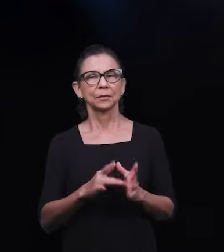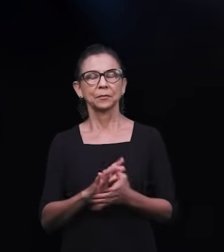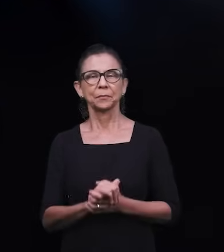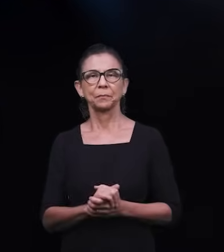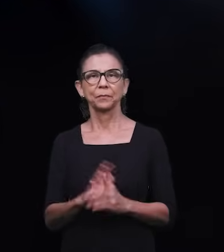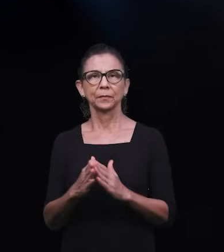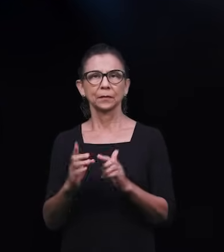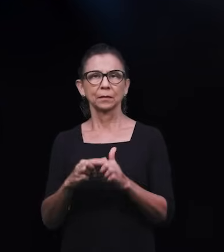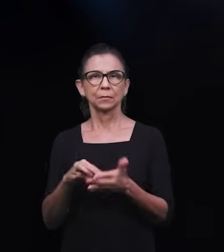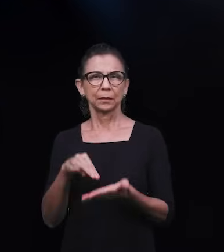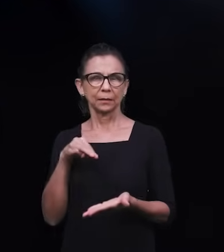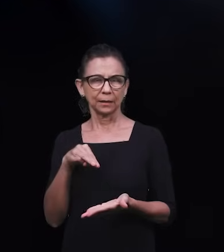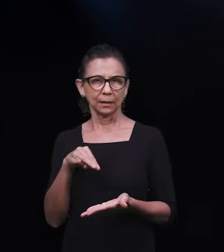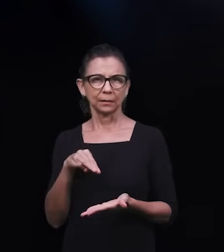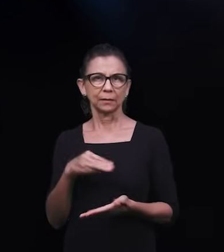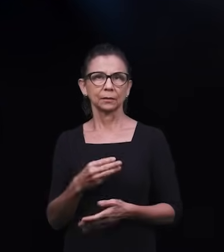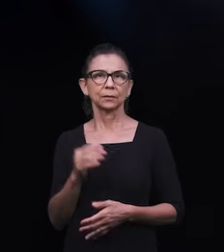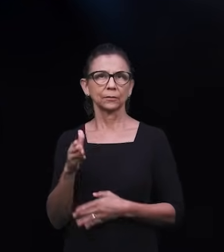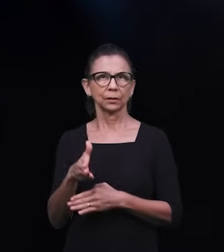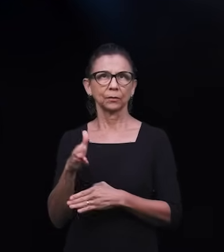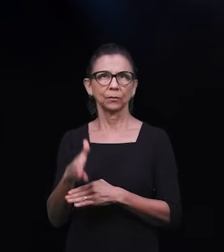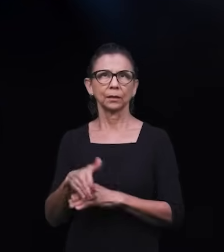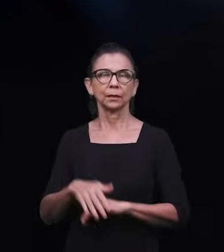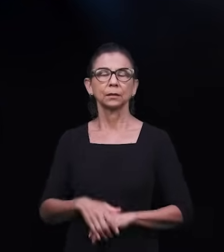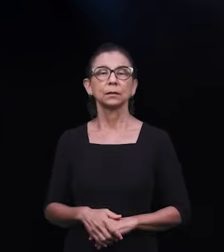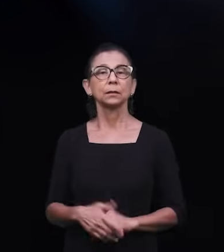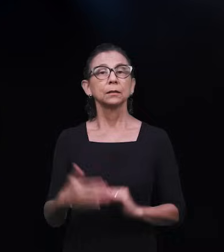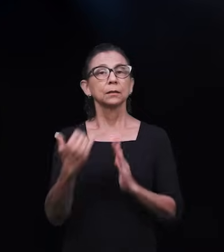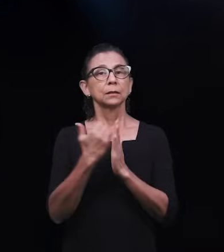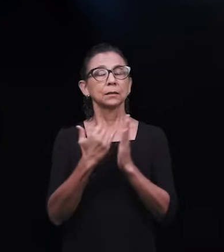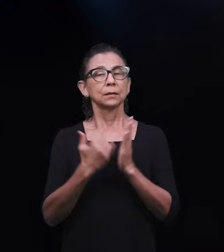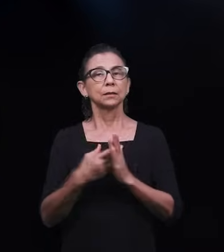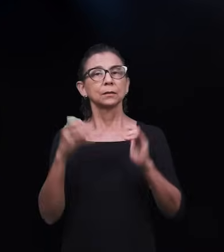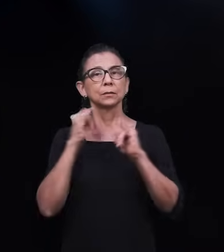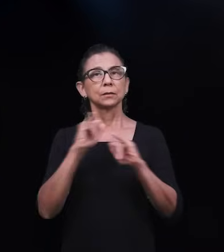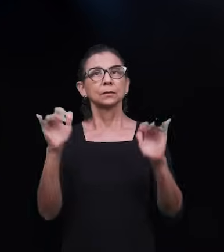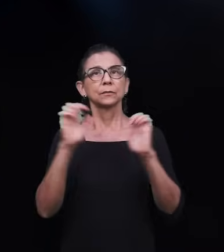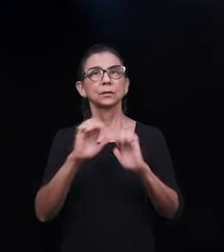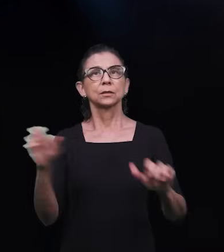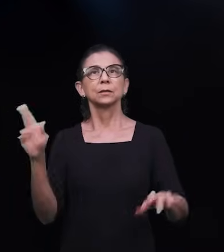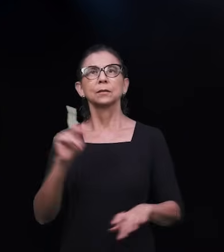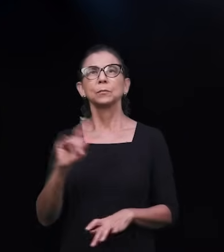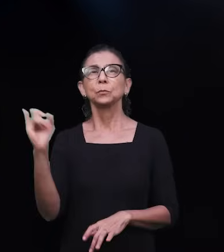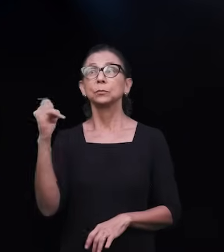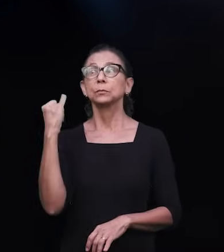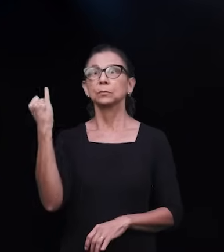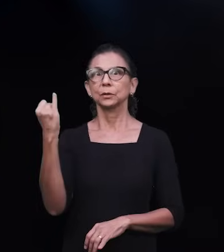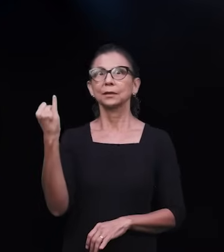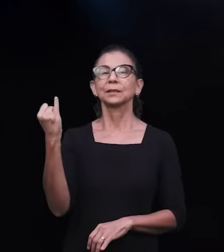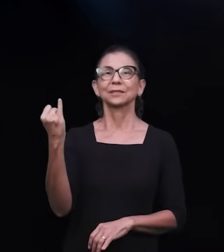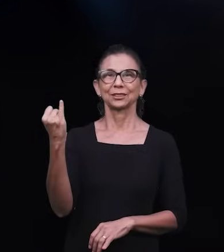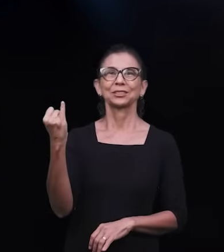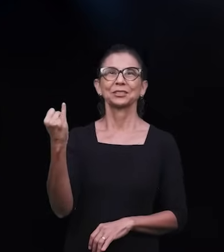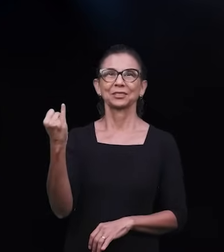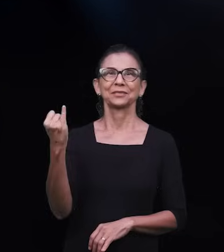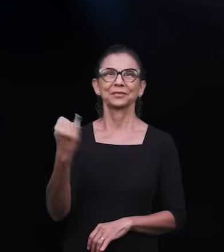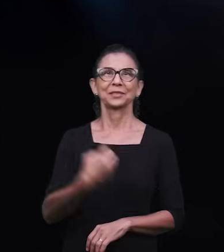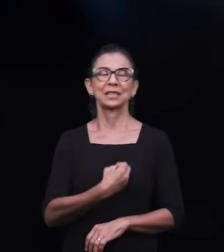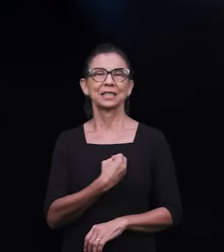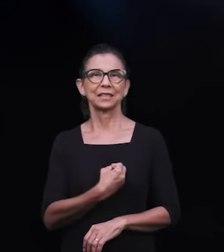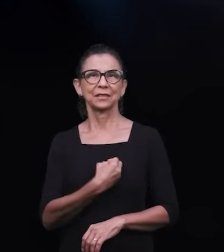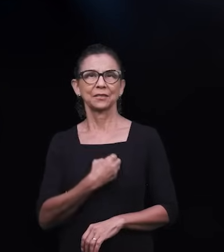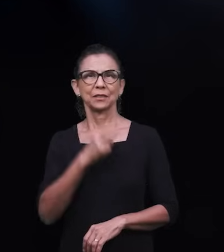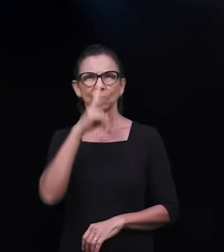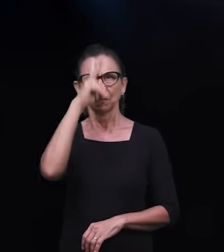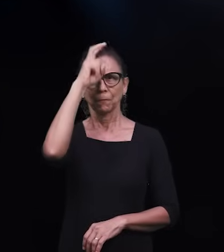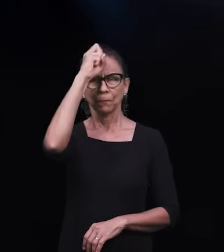Igreja Cristã Maranata aqui em Engenheiro Caldas. O programa Anunciando o Evangelho Eterno tem sido de grande valia para com as nossas vidas, pois além de